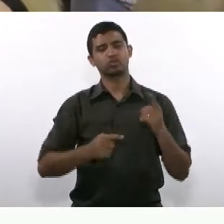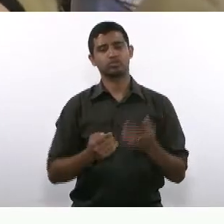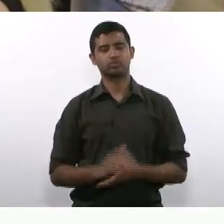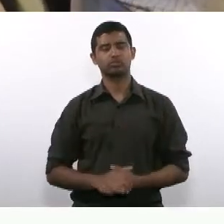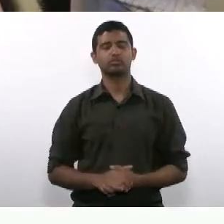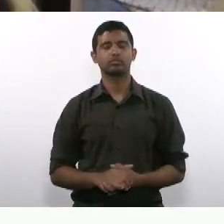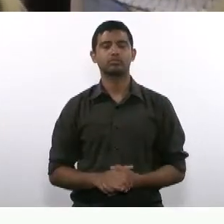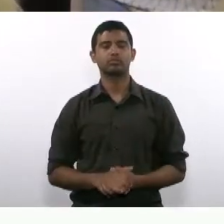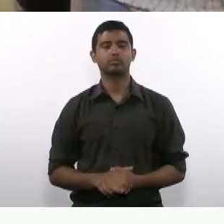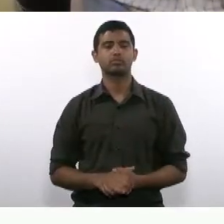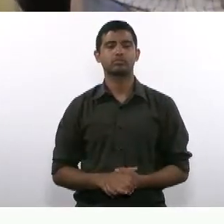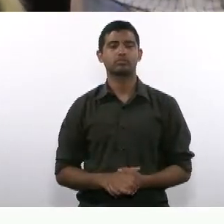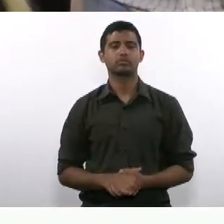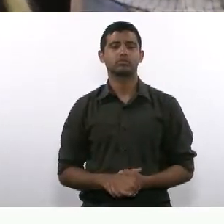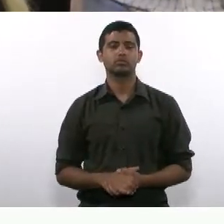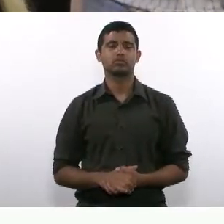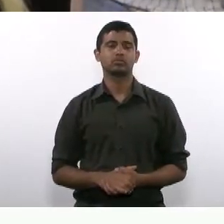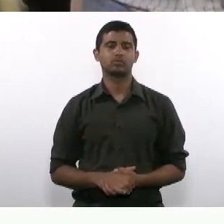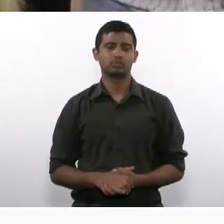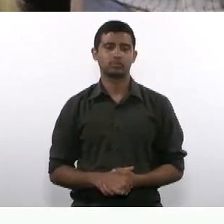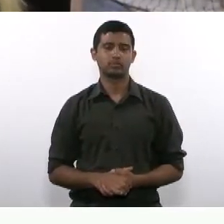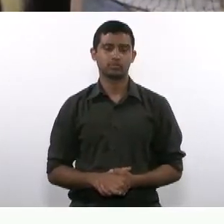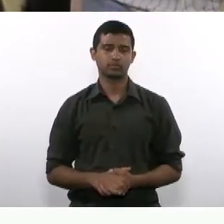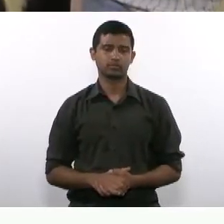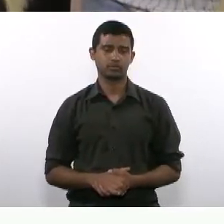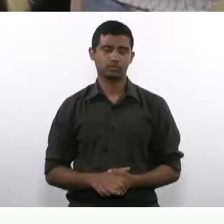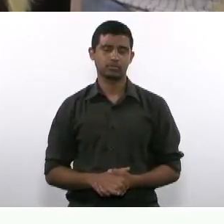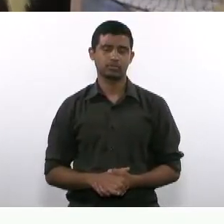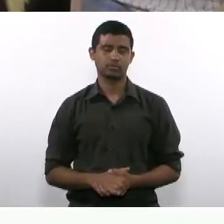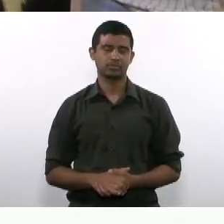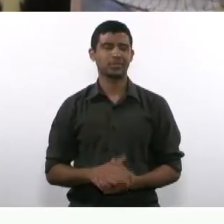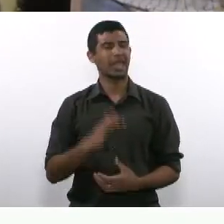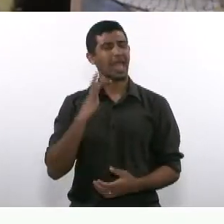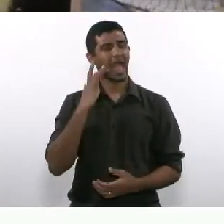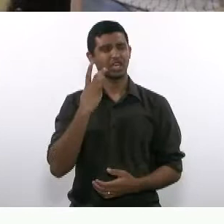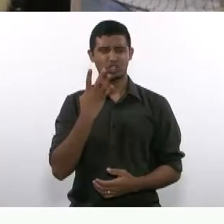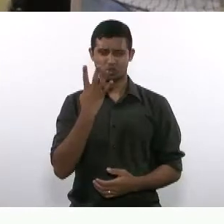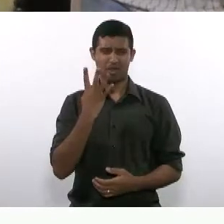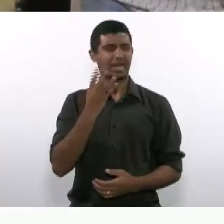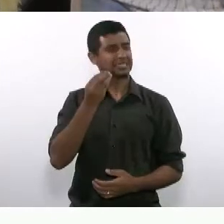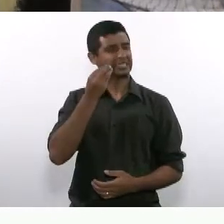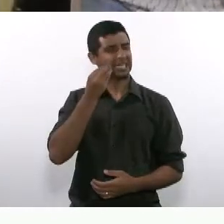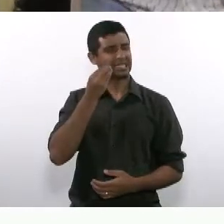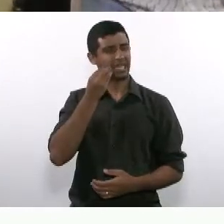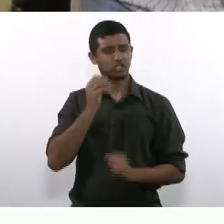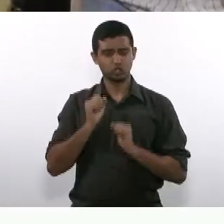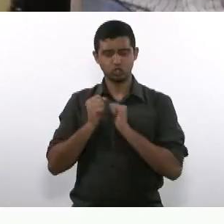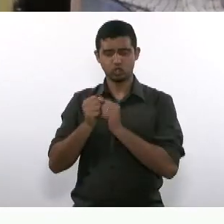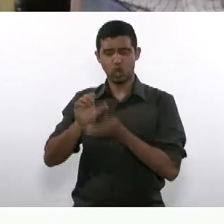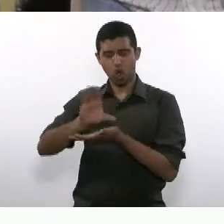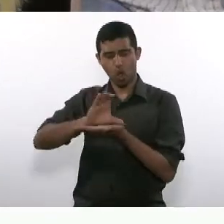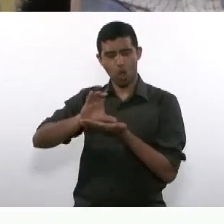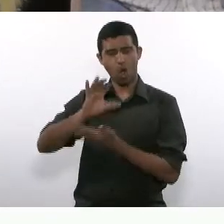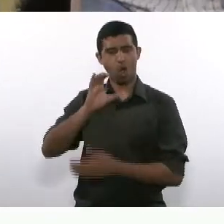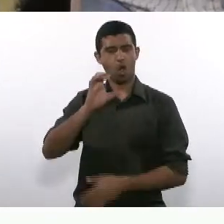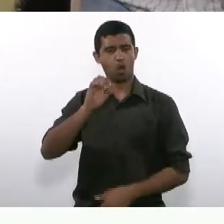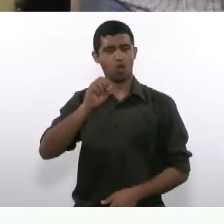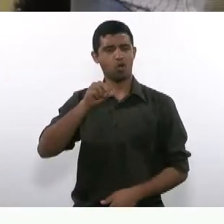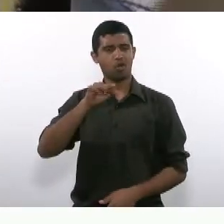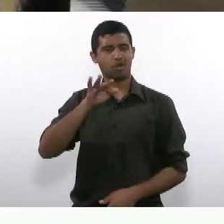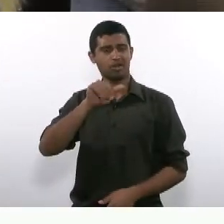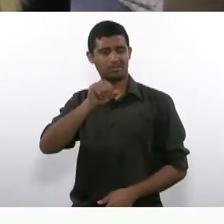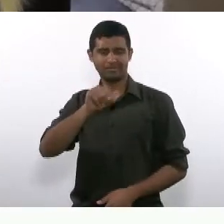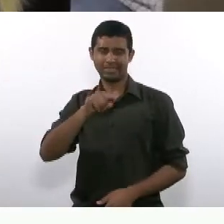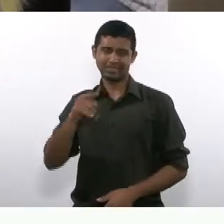O ICMS que haver, a gente acho que foram 4 tentativas junto ao Conselho, ao CONFAS, e a gente teve